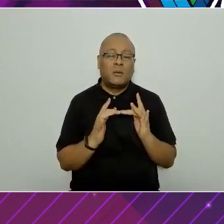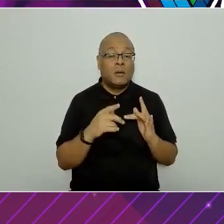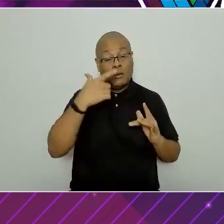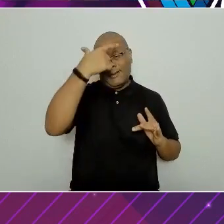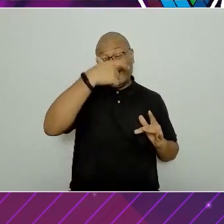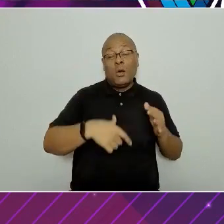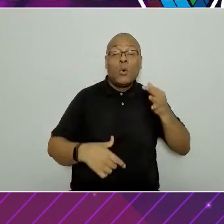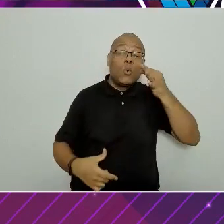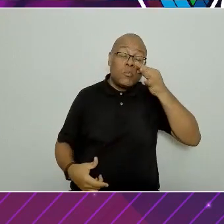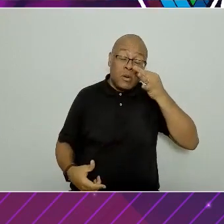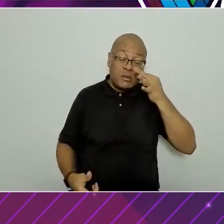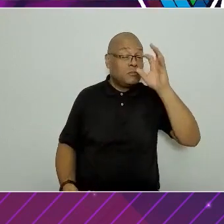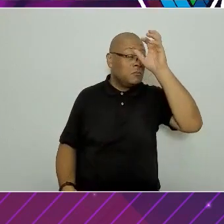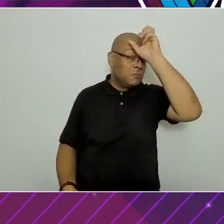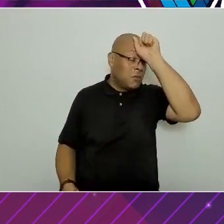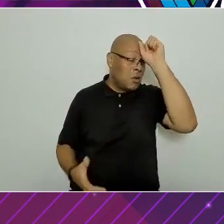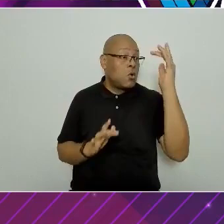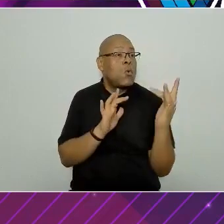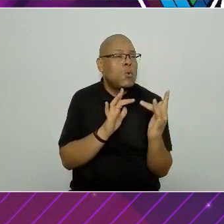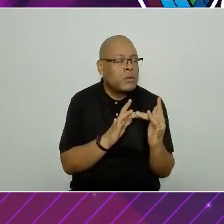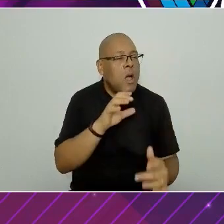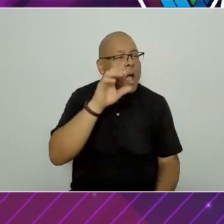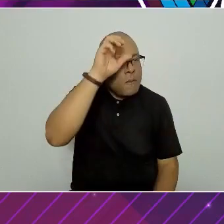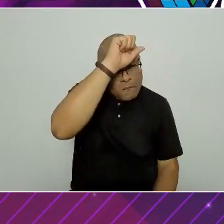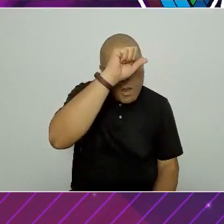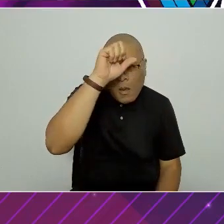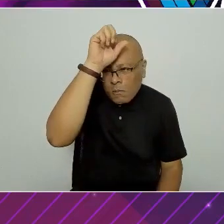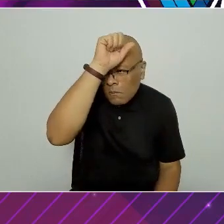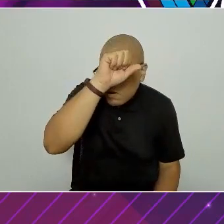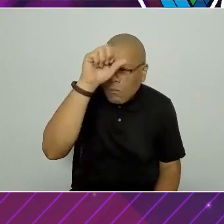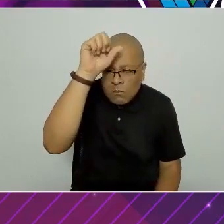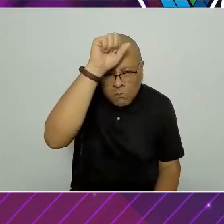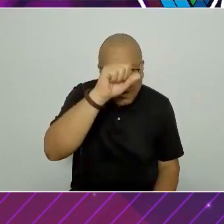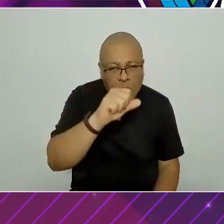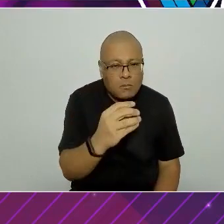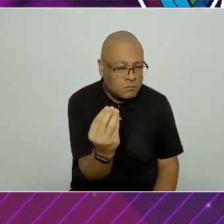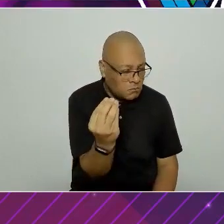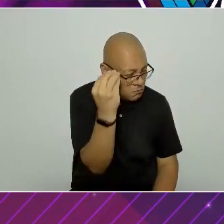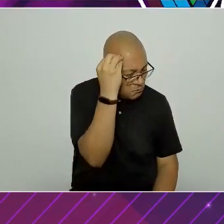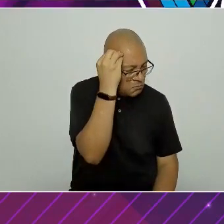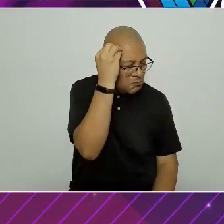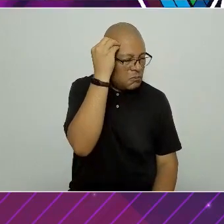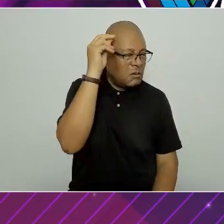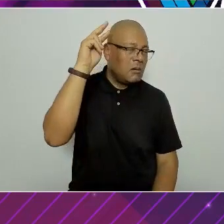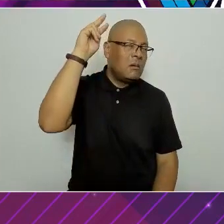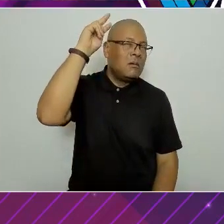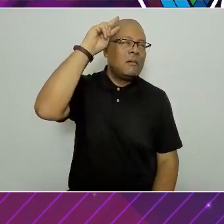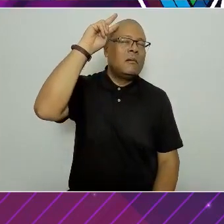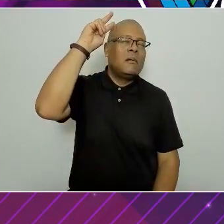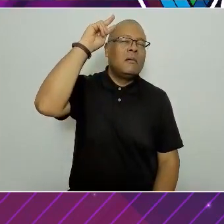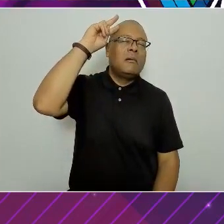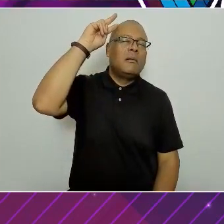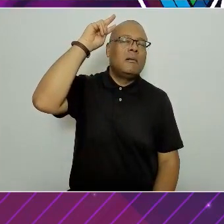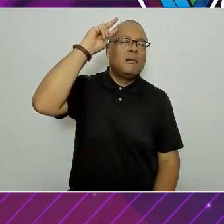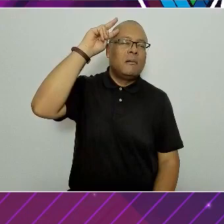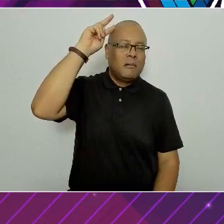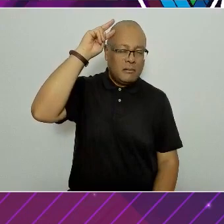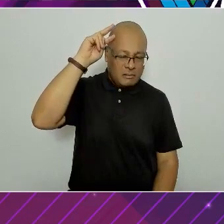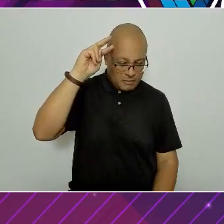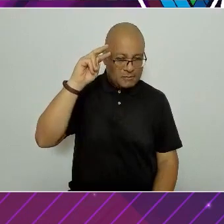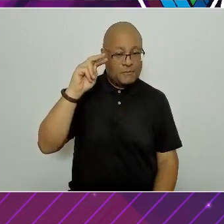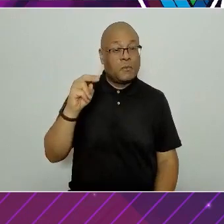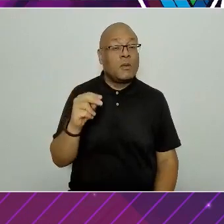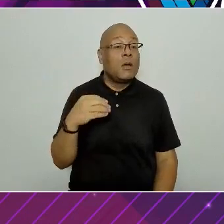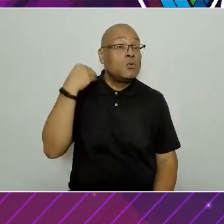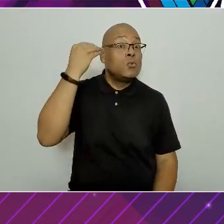assim que você aprende, é assim que você processa as informações, cria memória, né? Cria o seu aporte, né? O seu